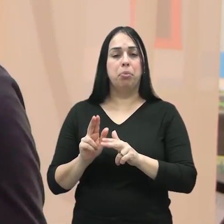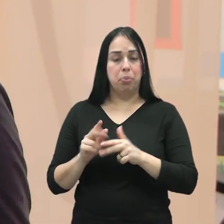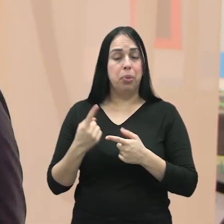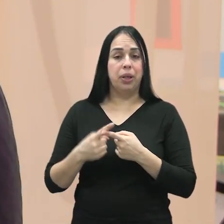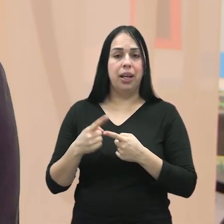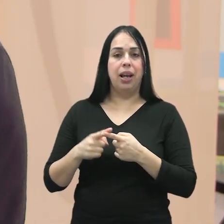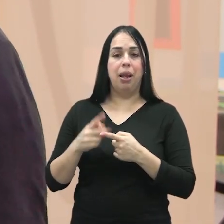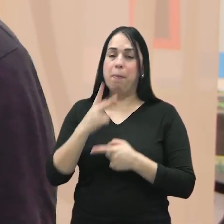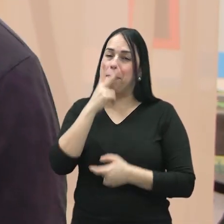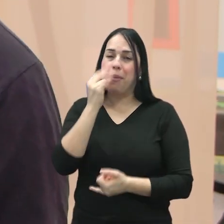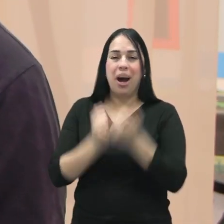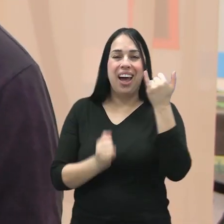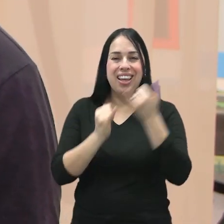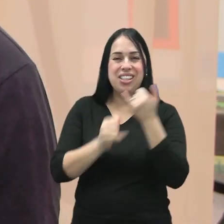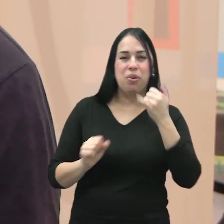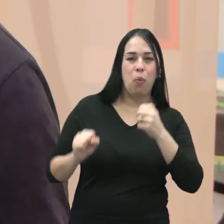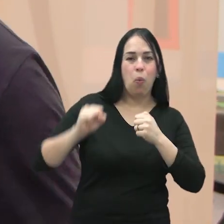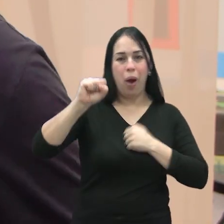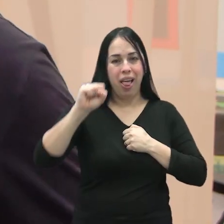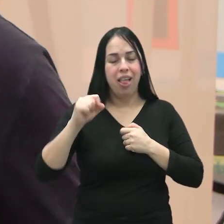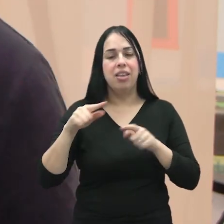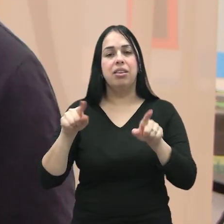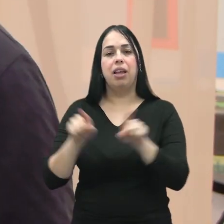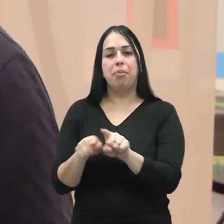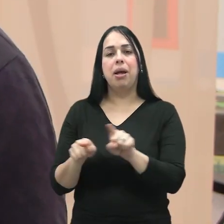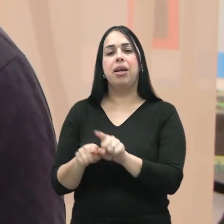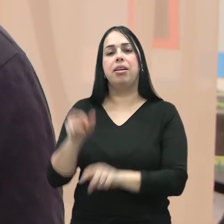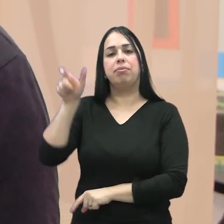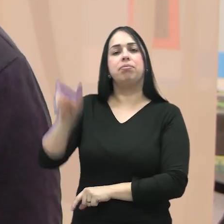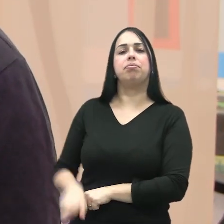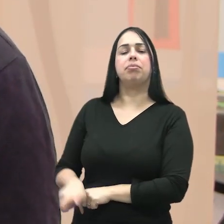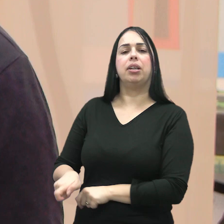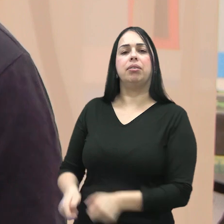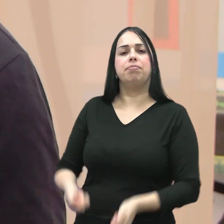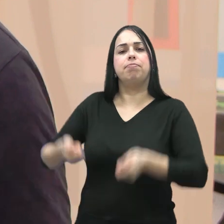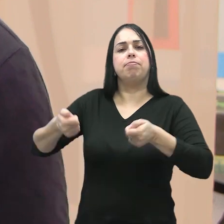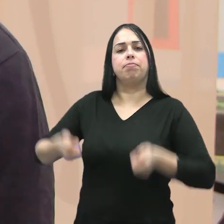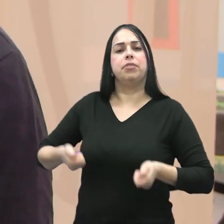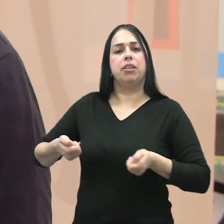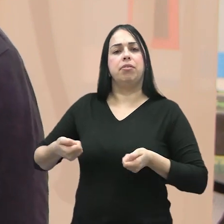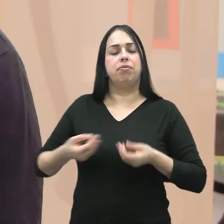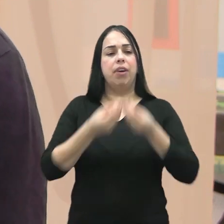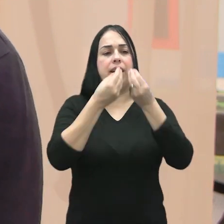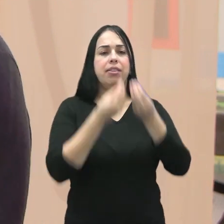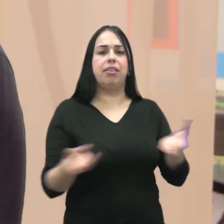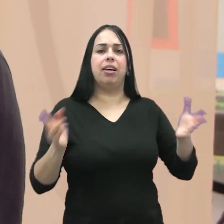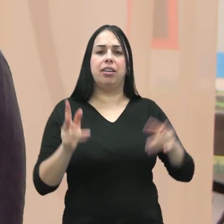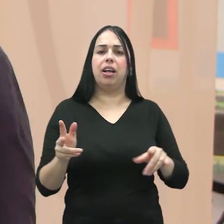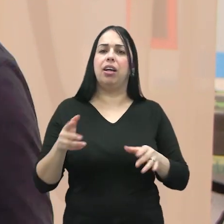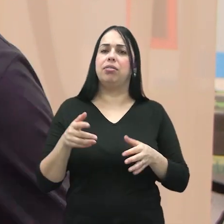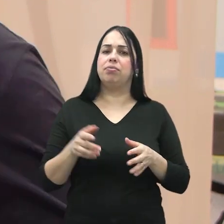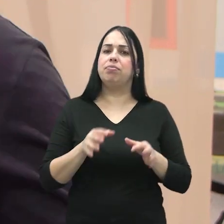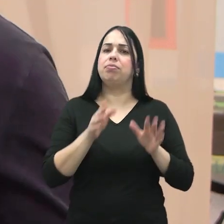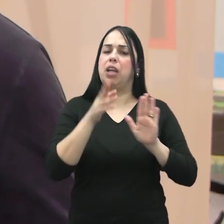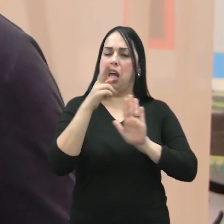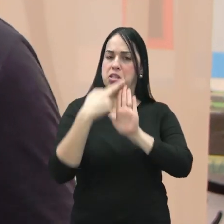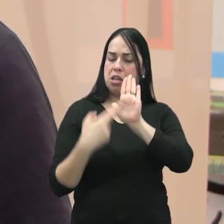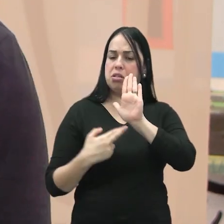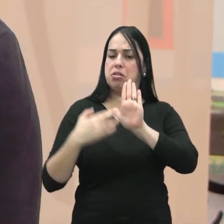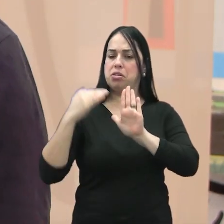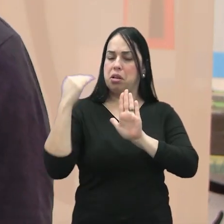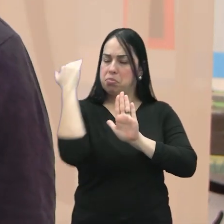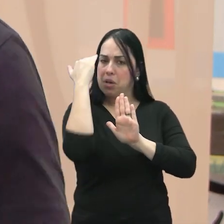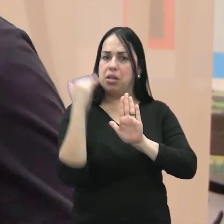da República, né? Mas entende-se que ele é essa figura que vai garantir a manutenção do novo regime frente